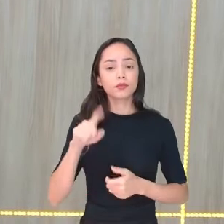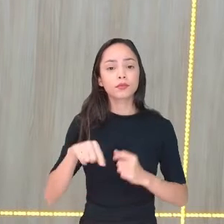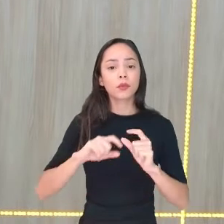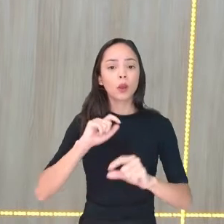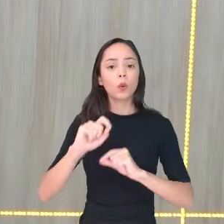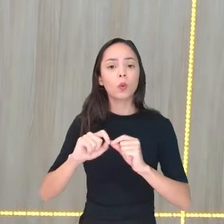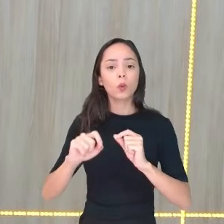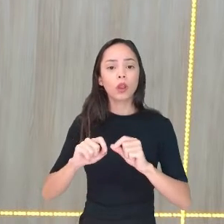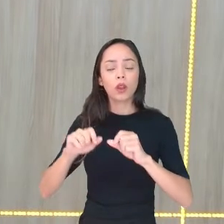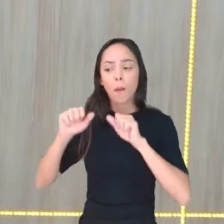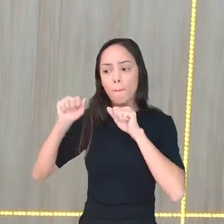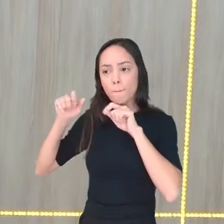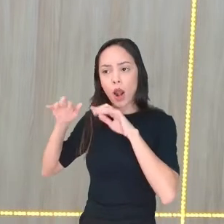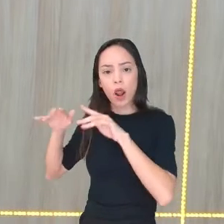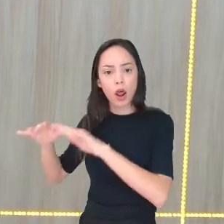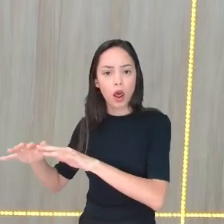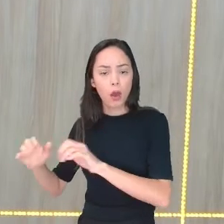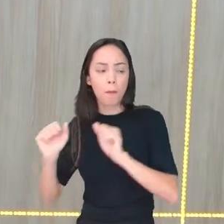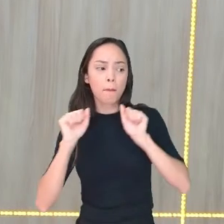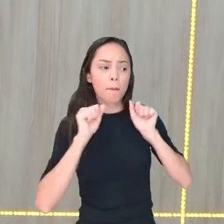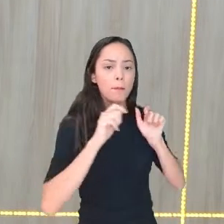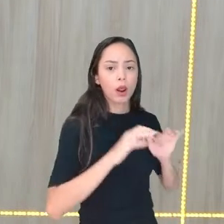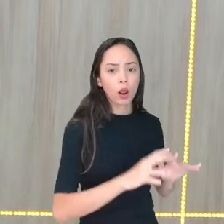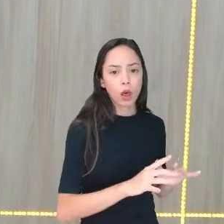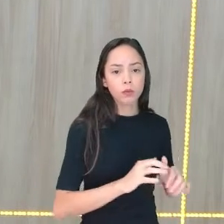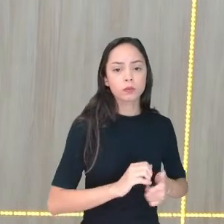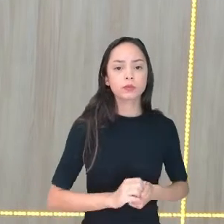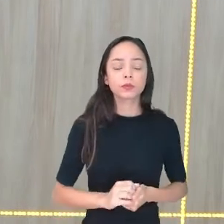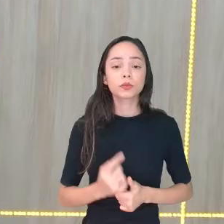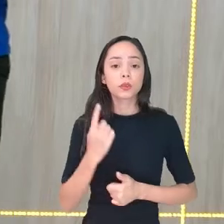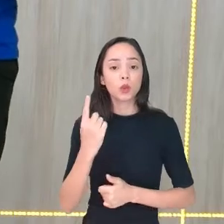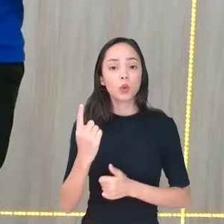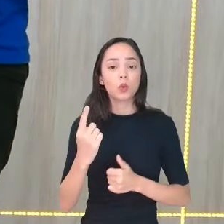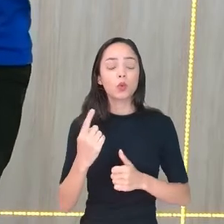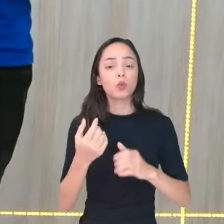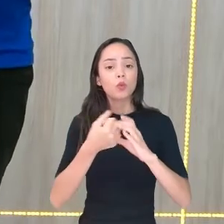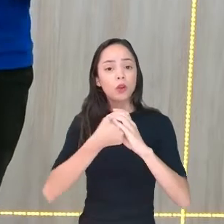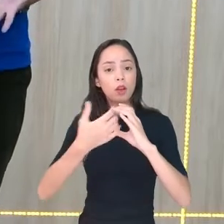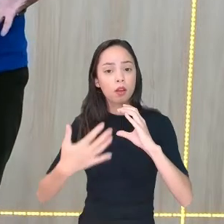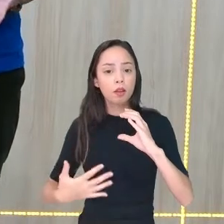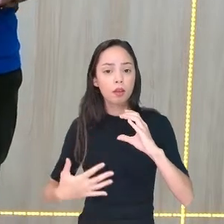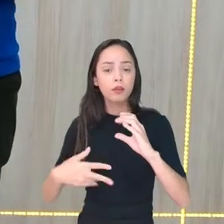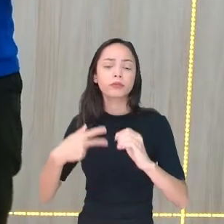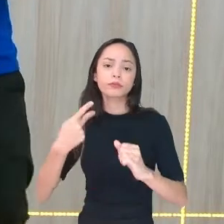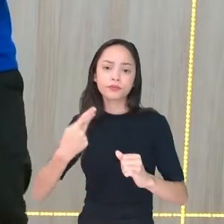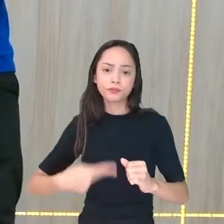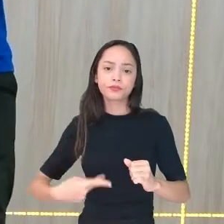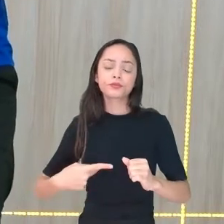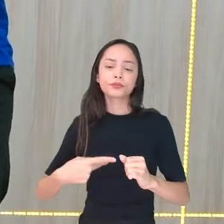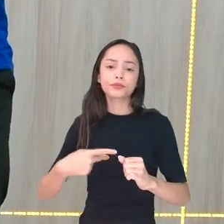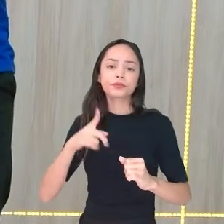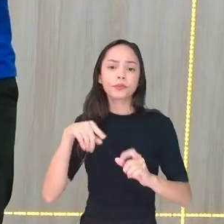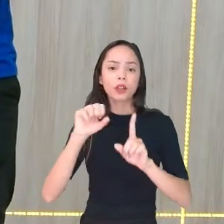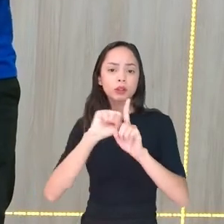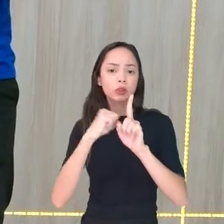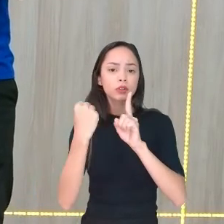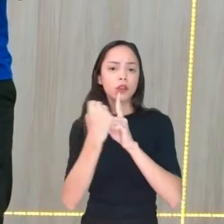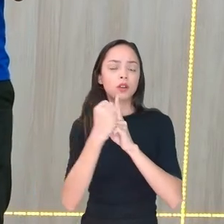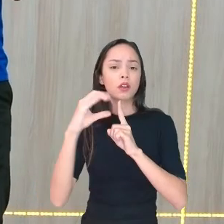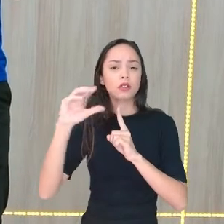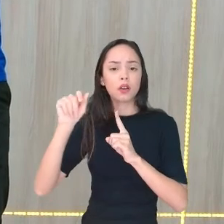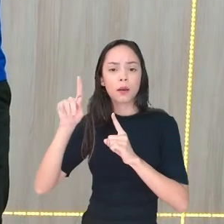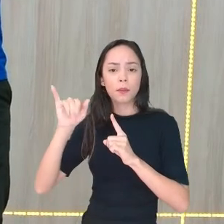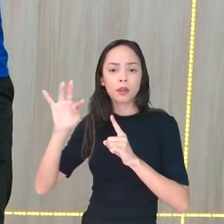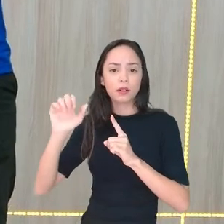a ocupação. Um dos critérios, né? A gente vive numa sociedade capitalista, a gente já estudou o capitalismo